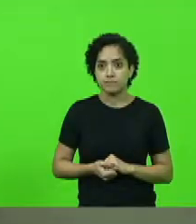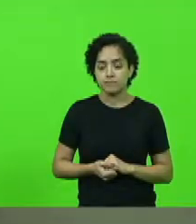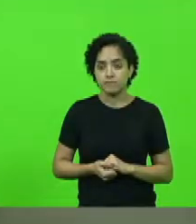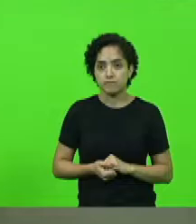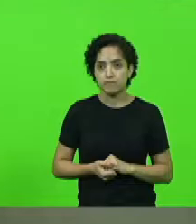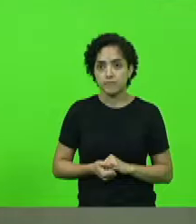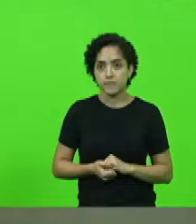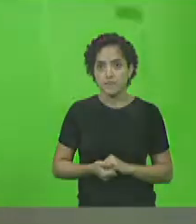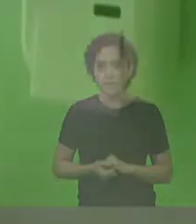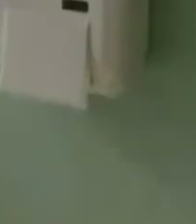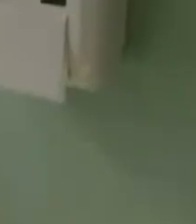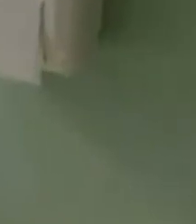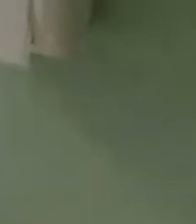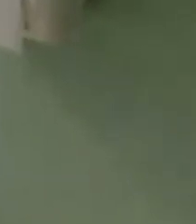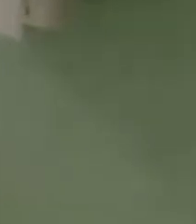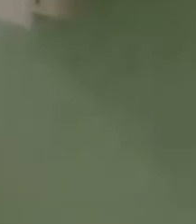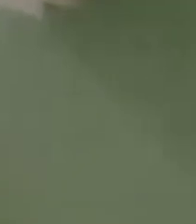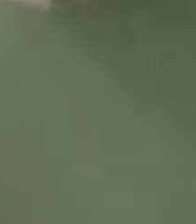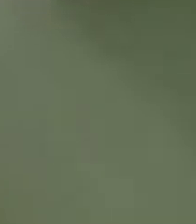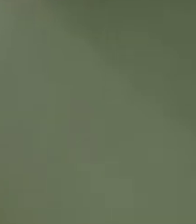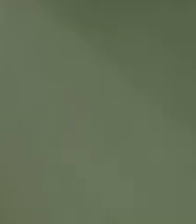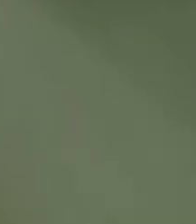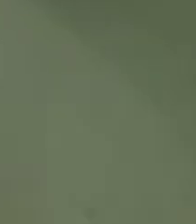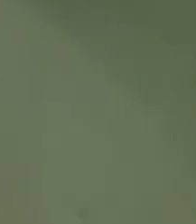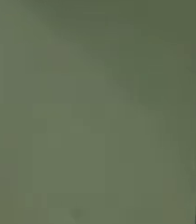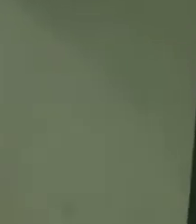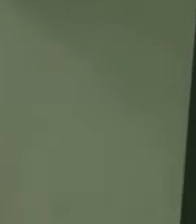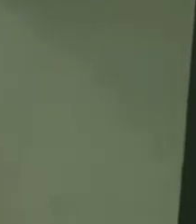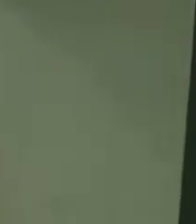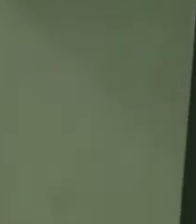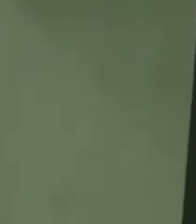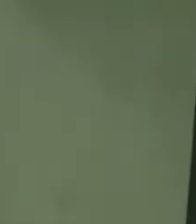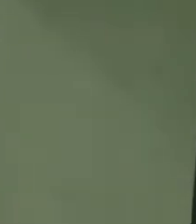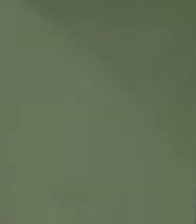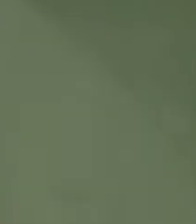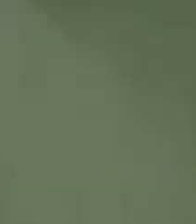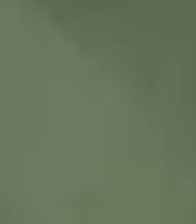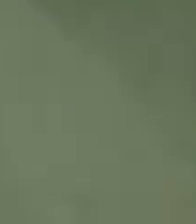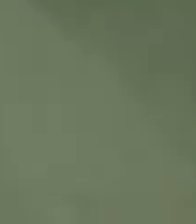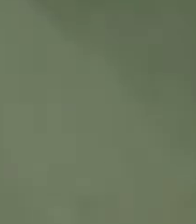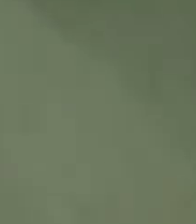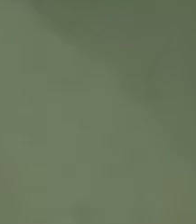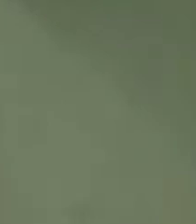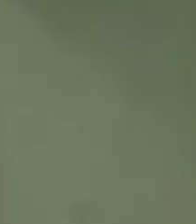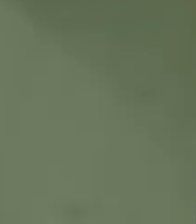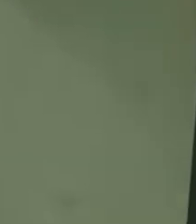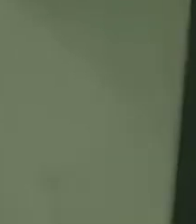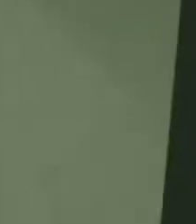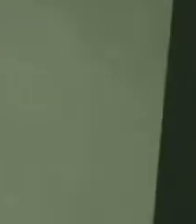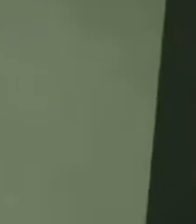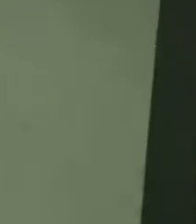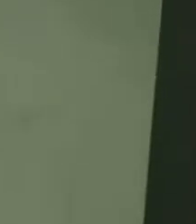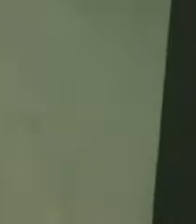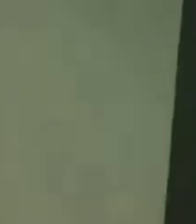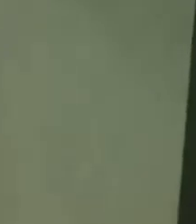Sou deputado estadual, cumprindo a minha missão legislativa de fiscalizar cada um dos órgãos